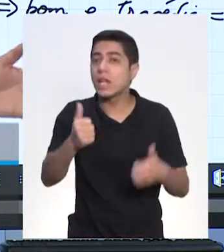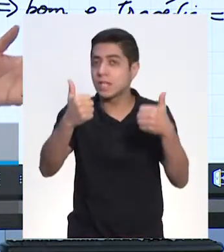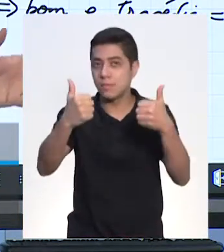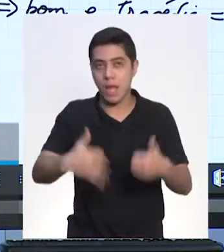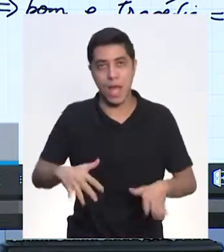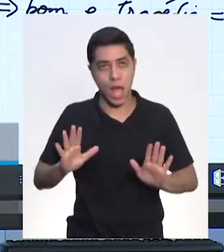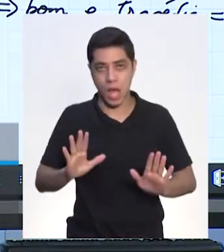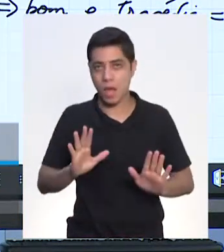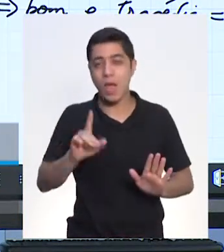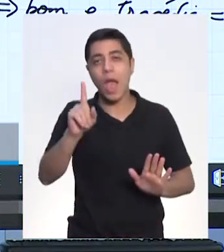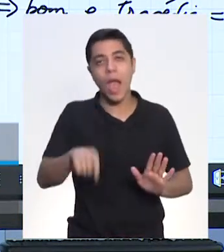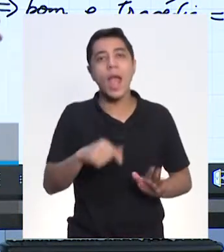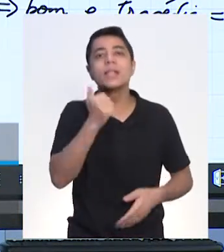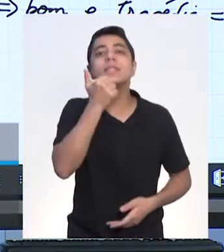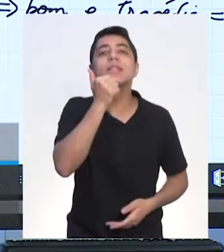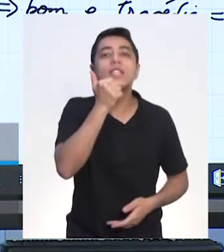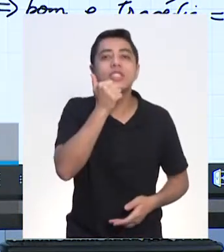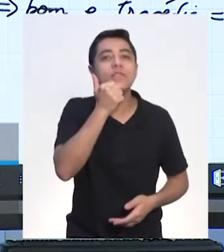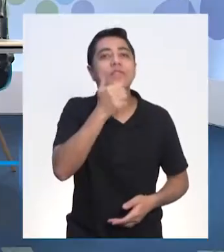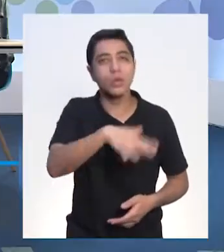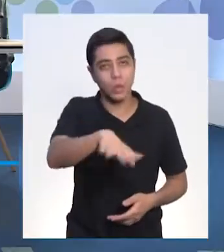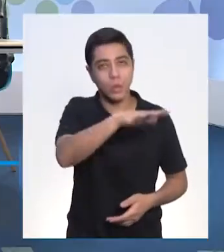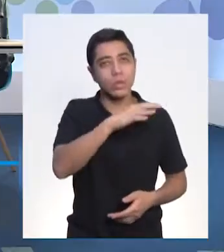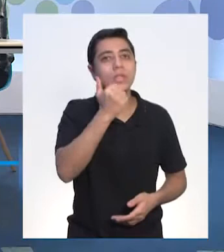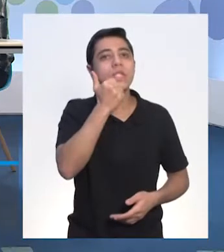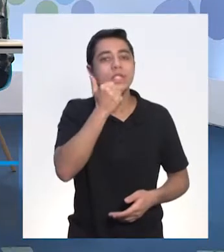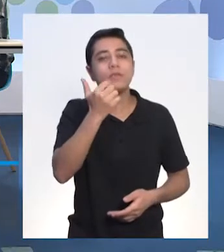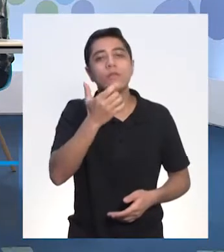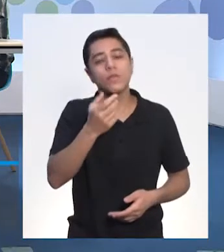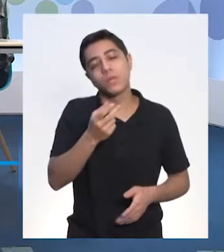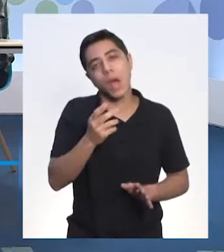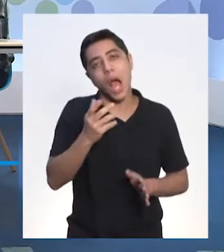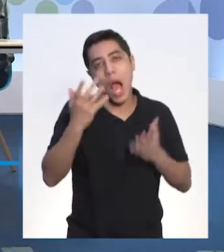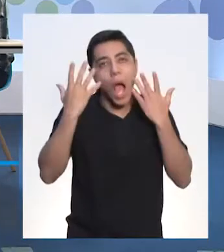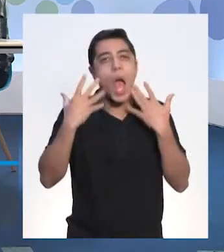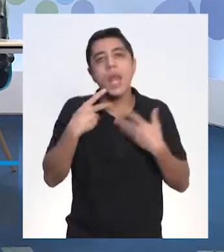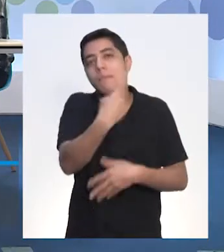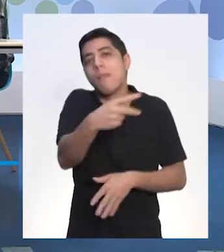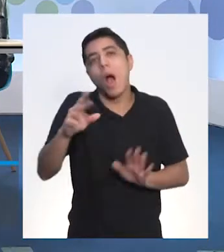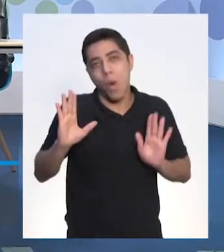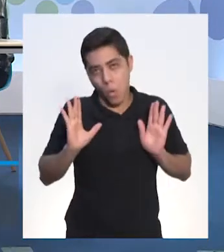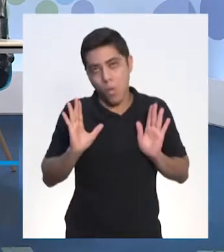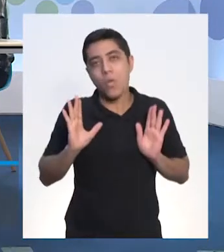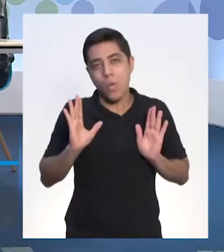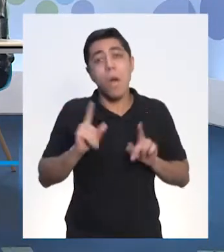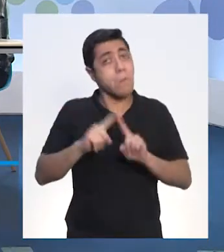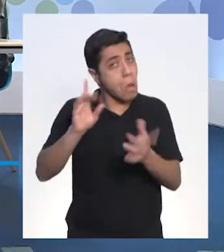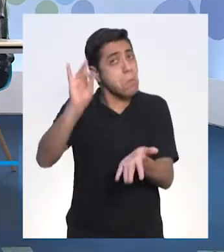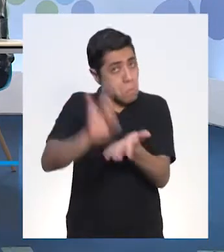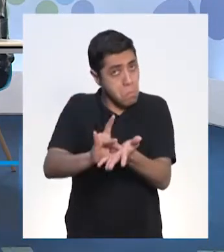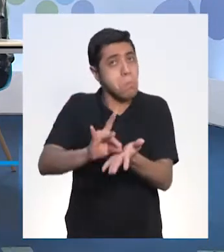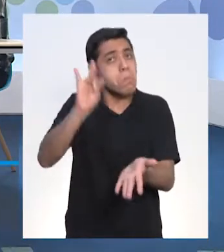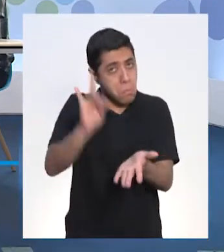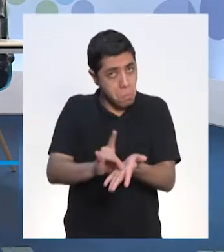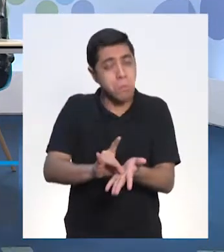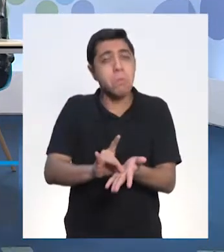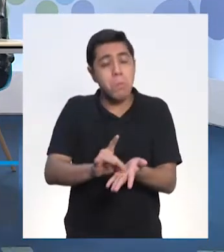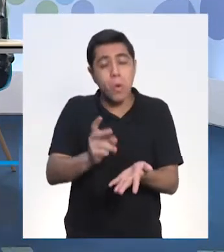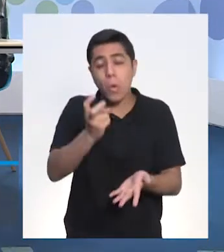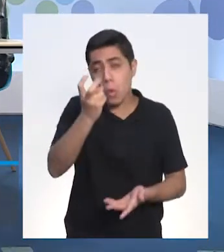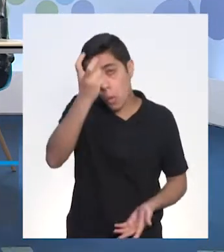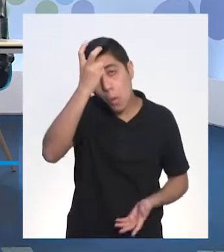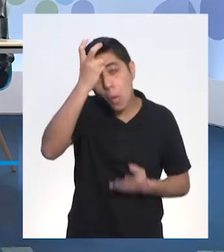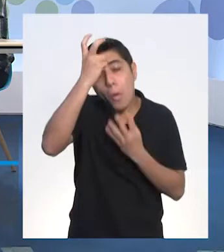científico. Tem coisas que a gente Muita não gente consegue já viu. explicar, né, no Né? mundo animal, né? É. Mas acontece sim. Mas o bode é um dos animais que